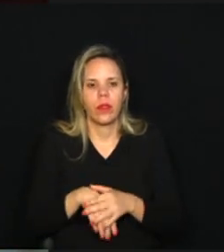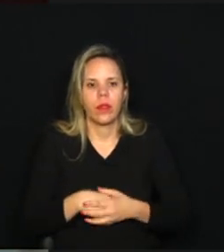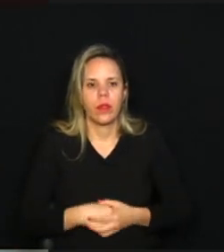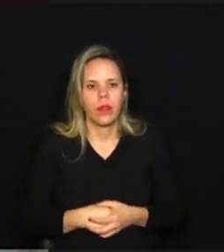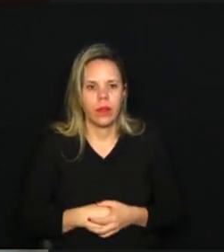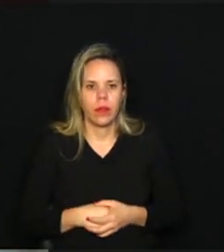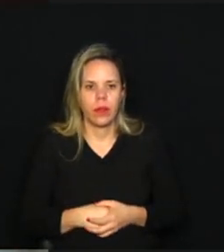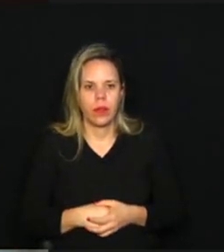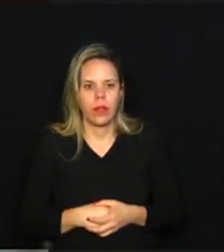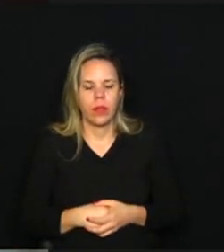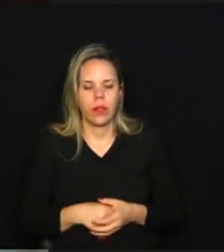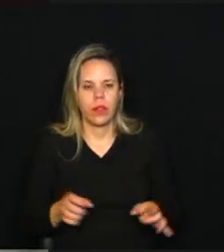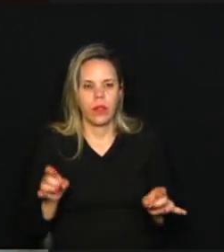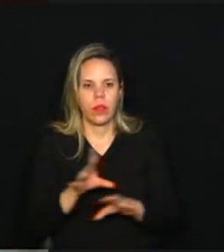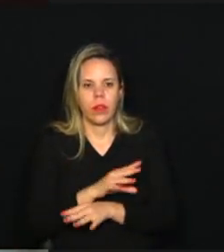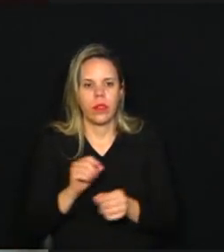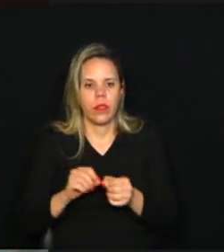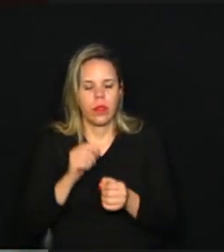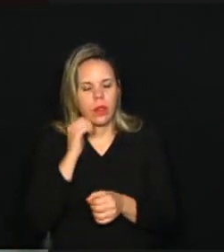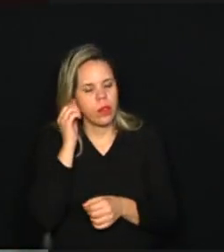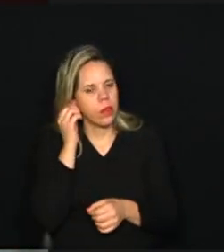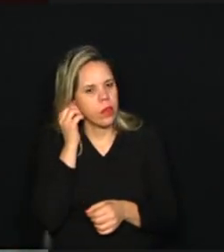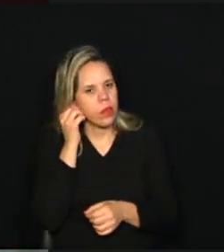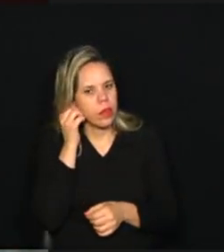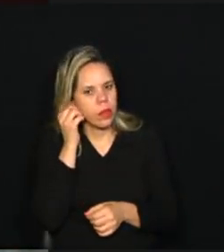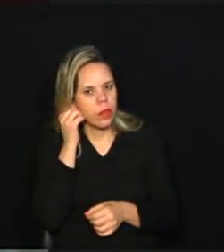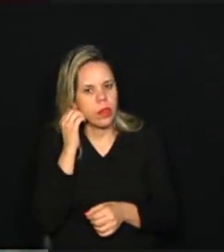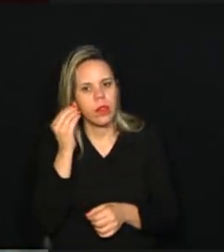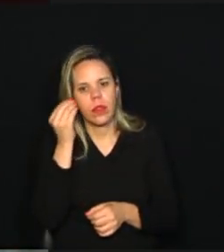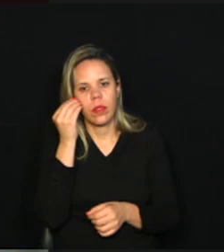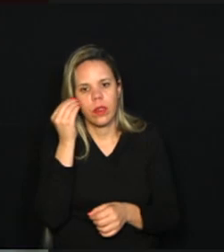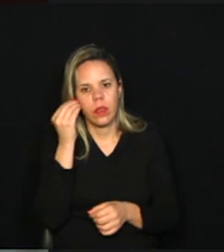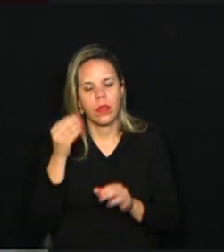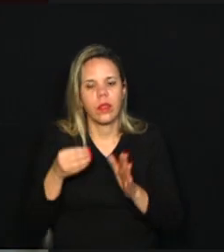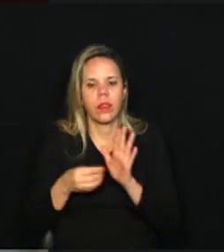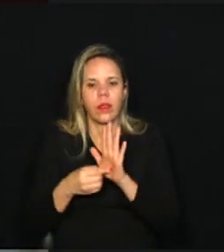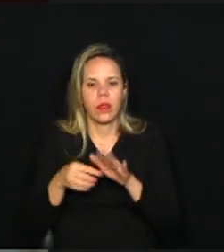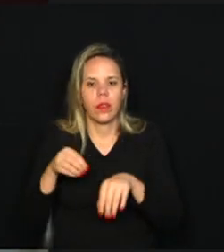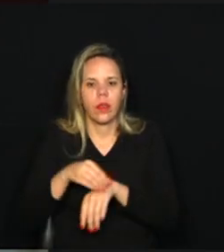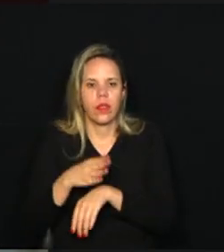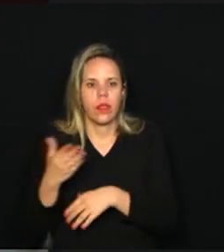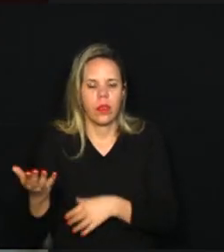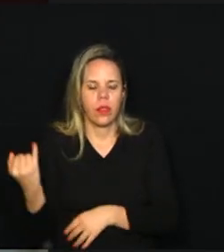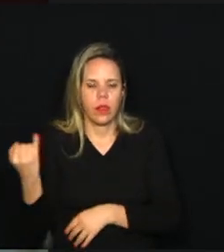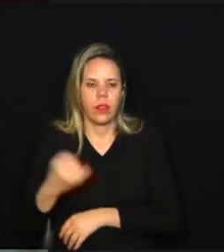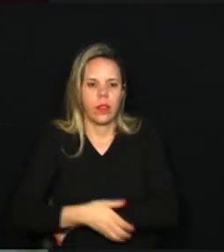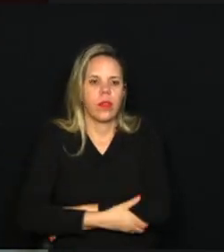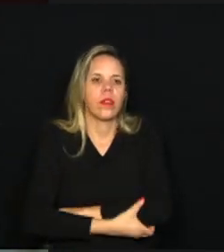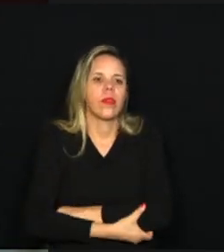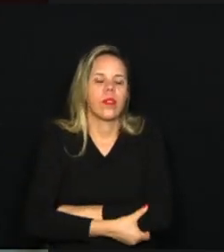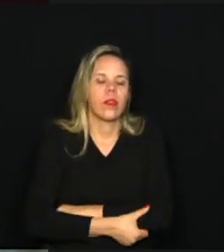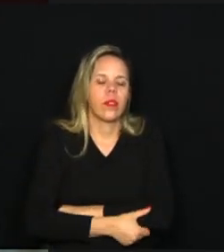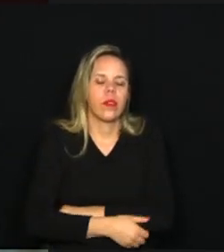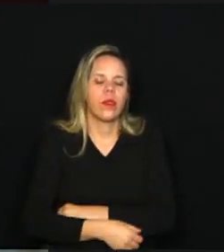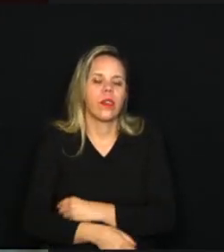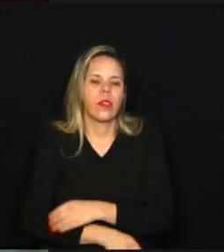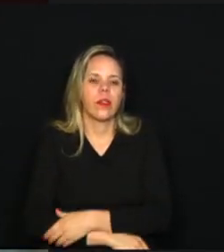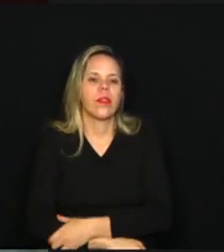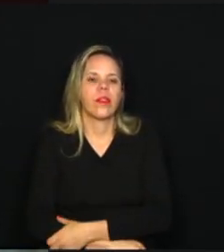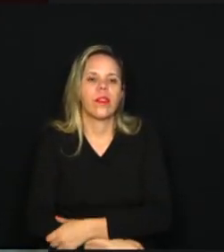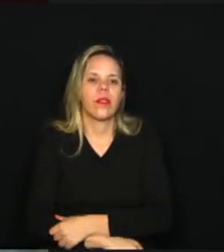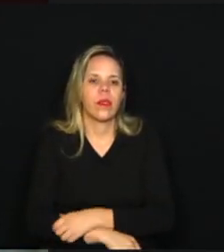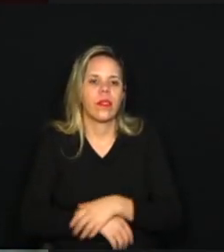se prontificou a fazer umas testagens, e eles vão trazer dados aqui que são importantes para